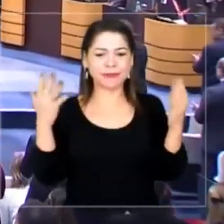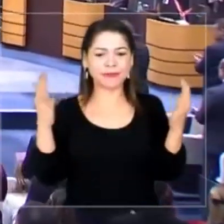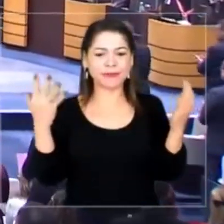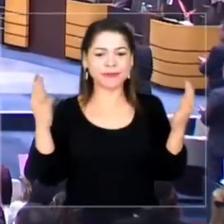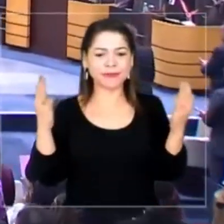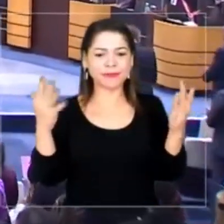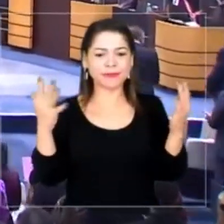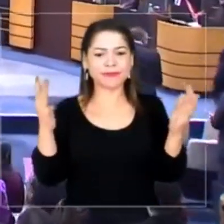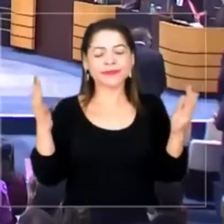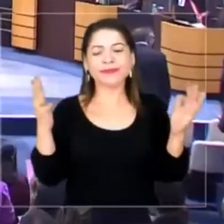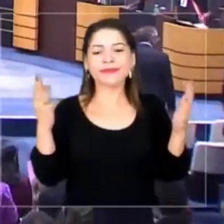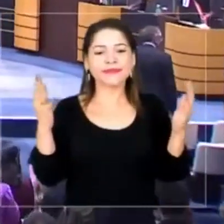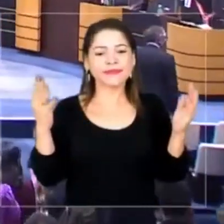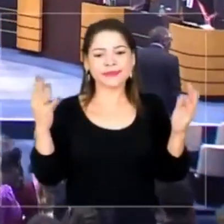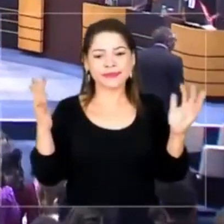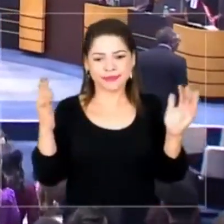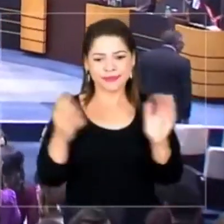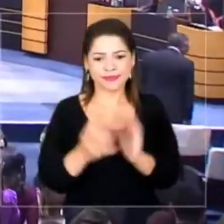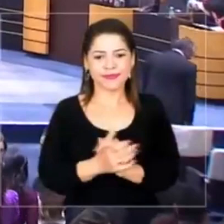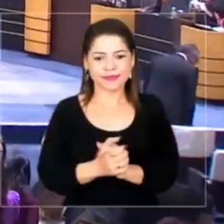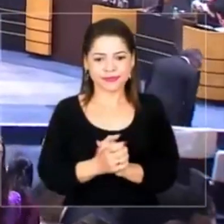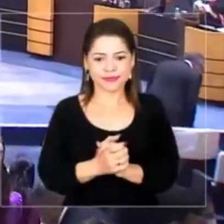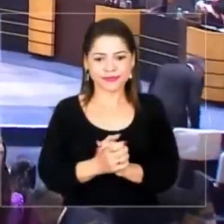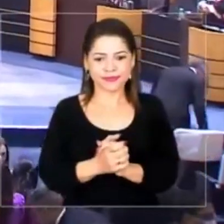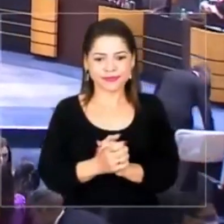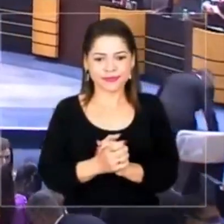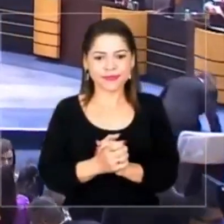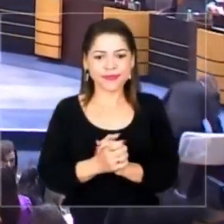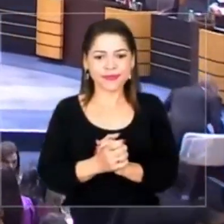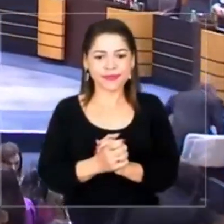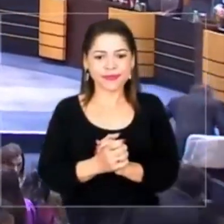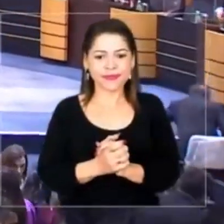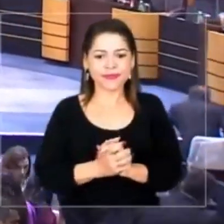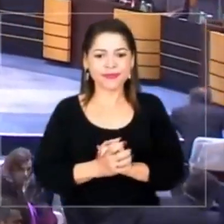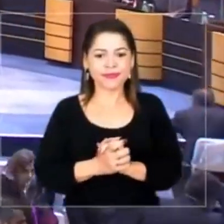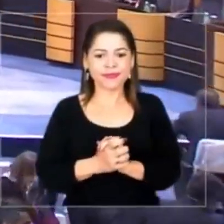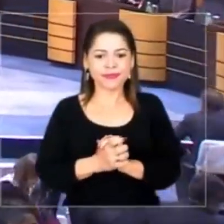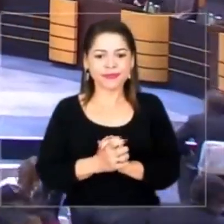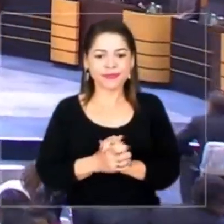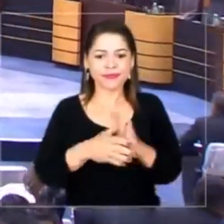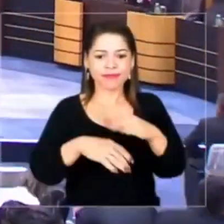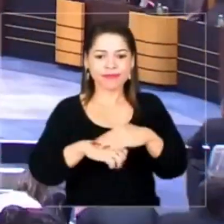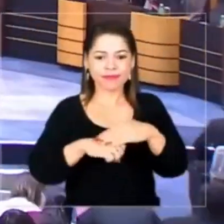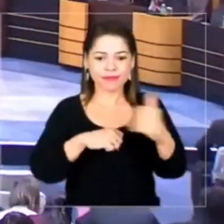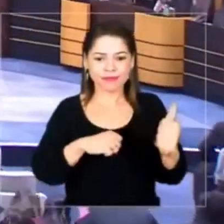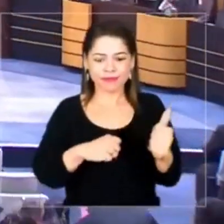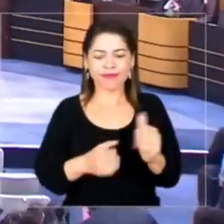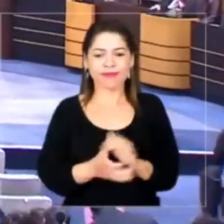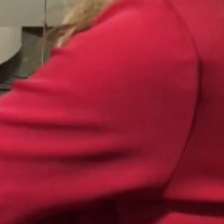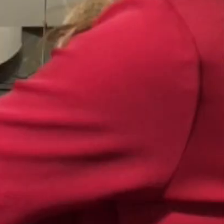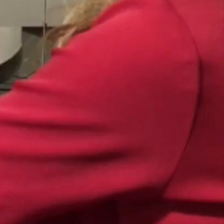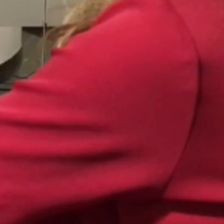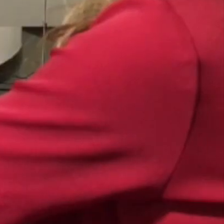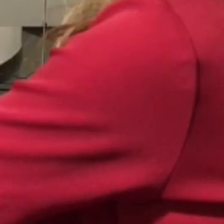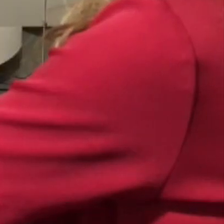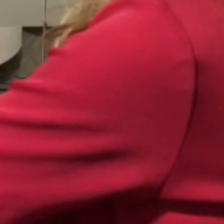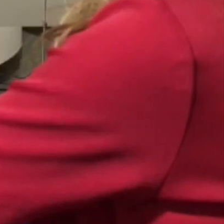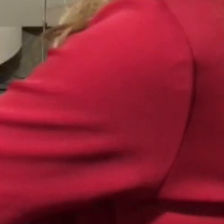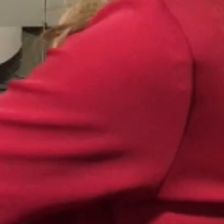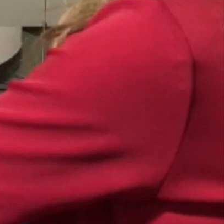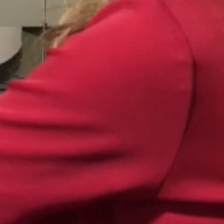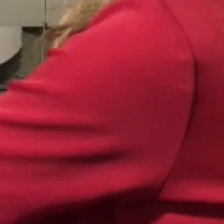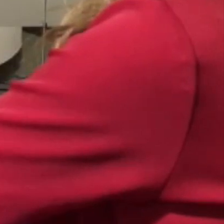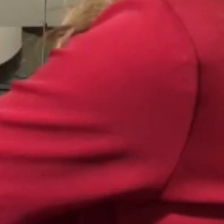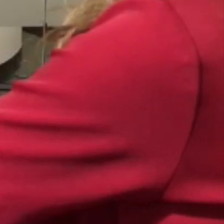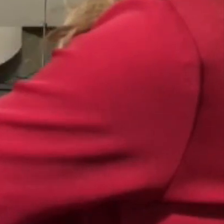jurídico, empresários e autoridades nacionais. A fila para os cumprimentos dava voltas. Isso é muito